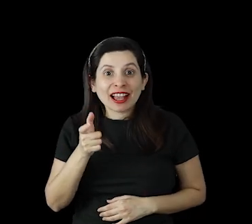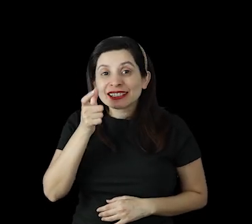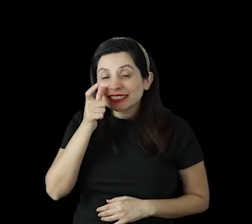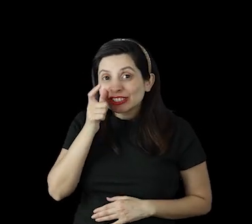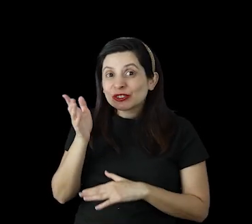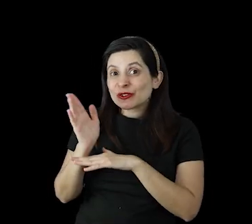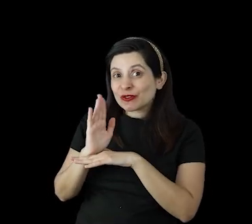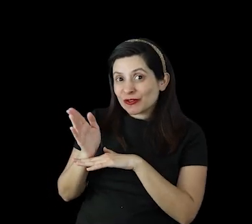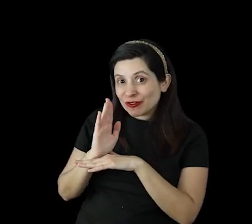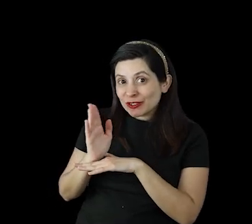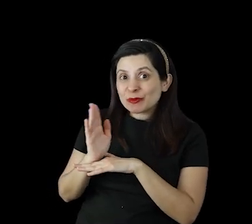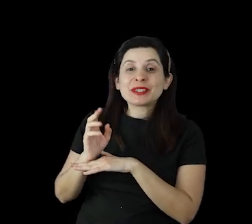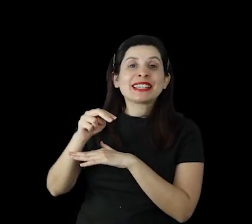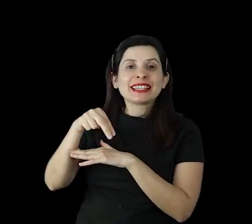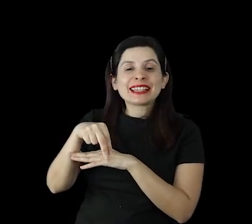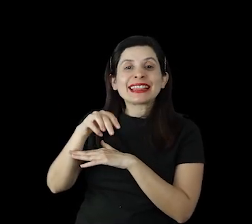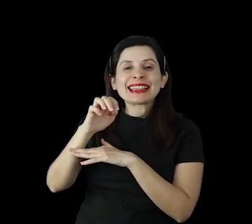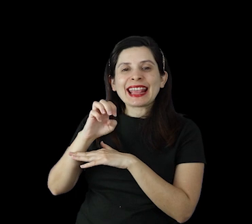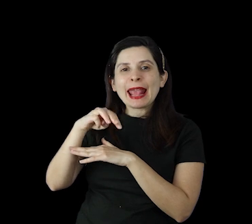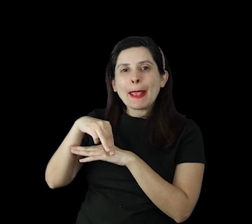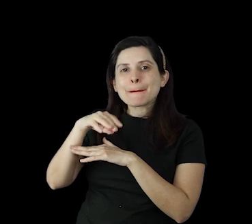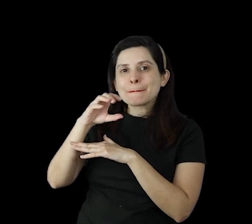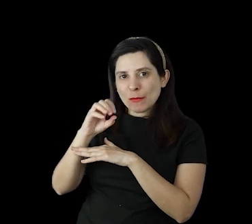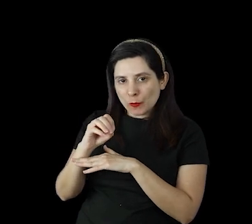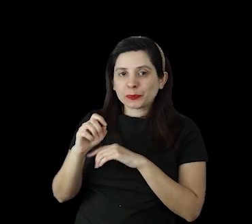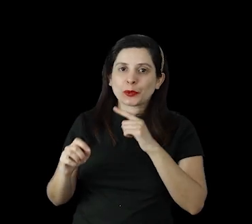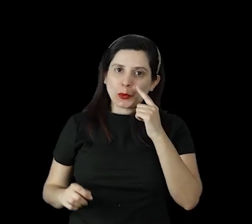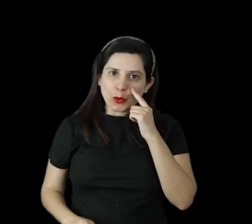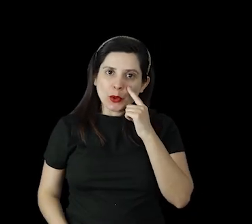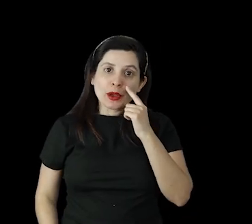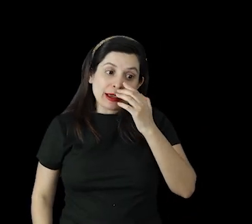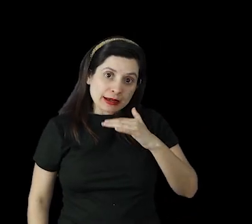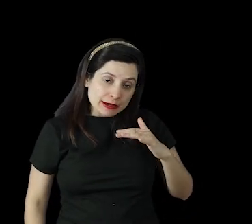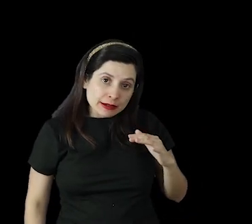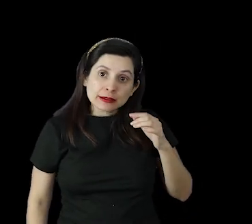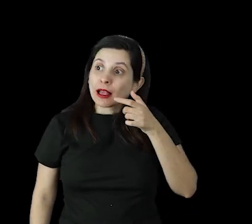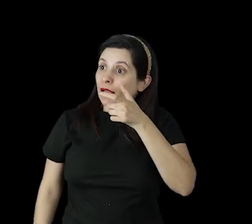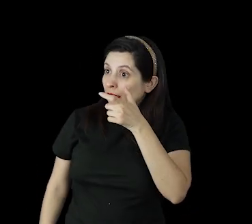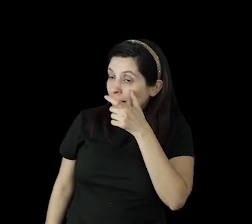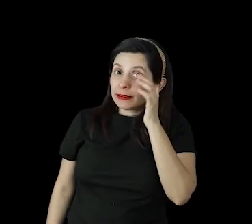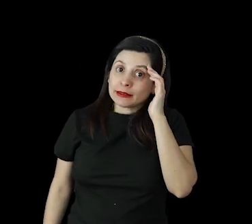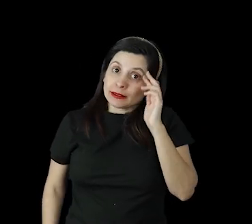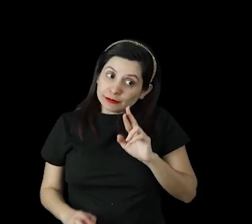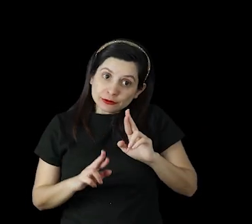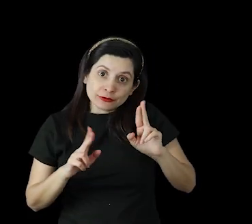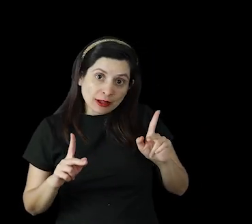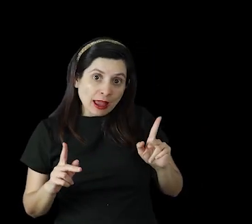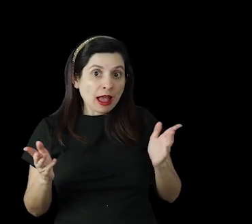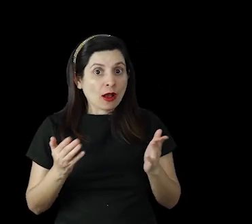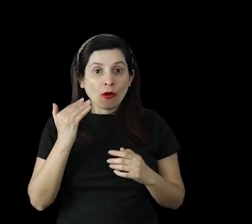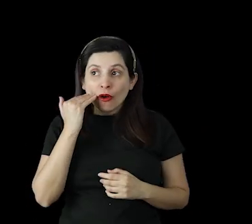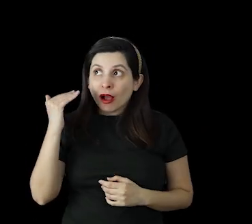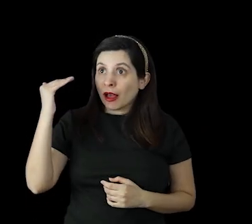exemplo, uma criança, ela vai entender uma camada da história, mas um adulto, ele vai